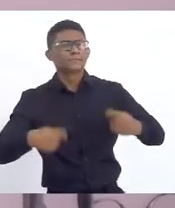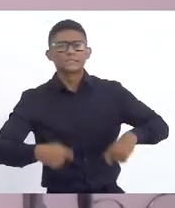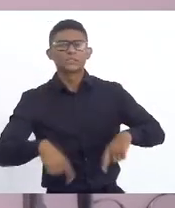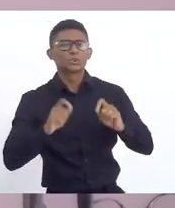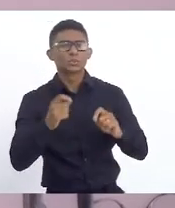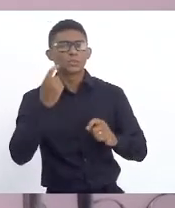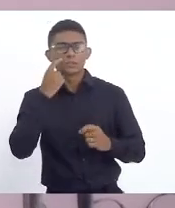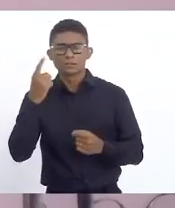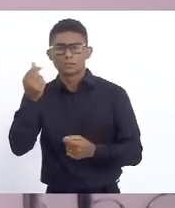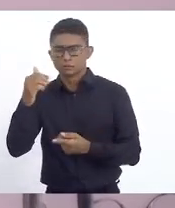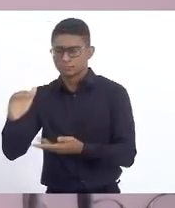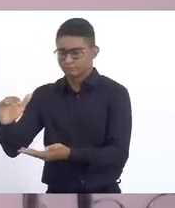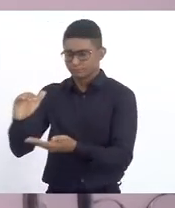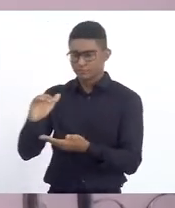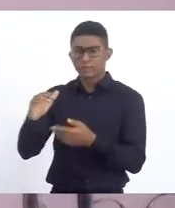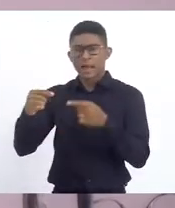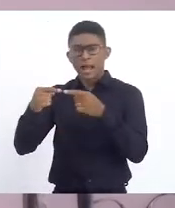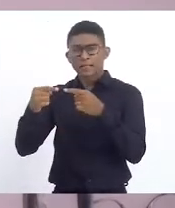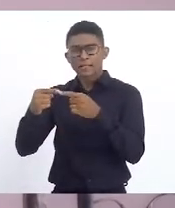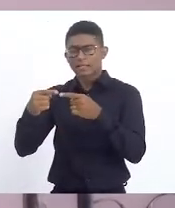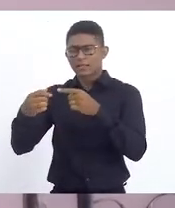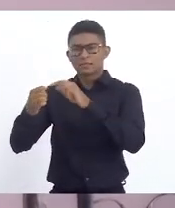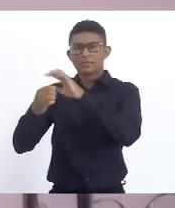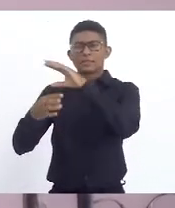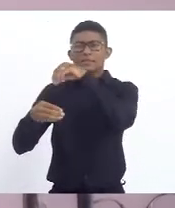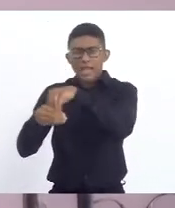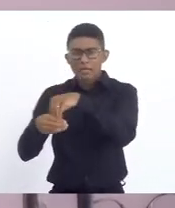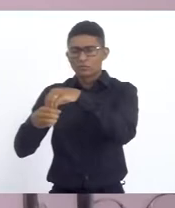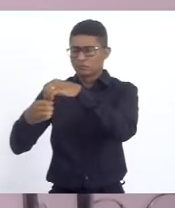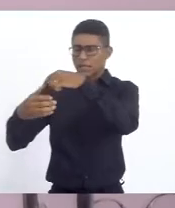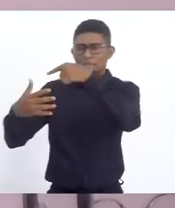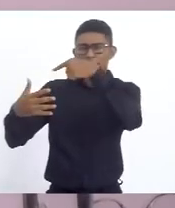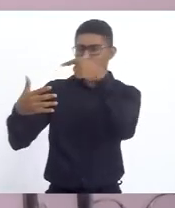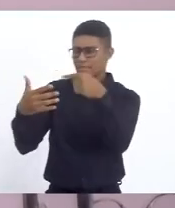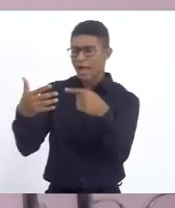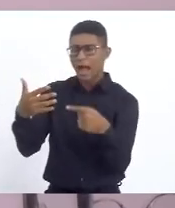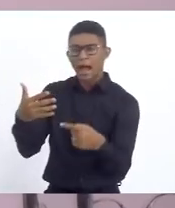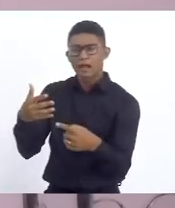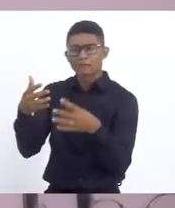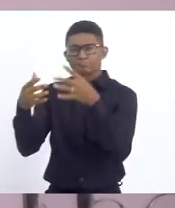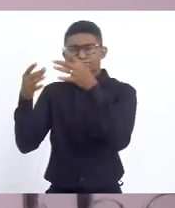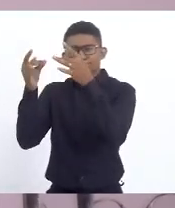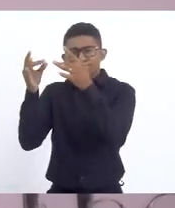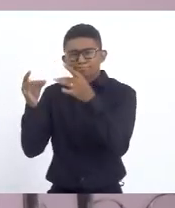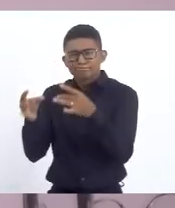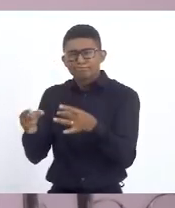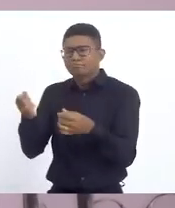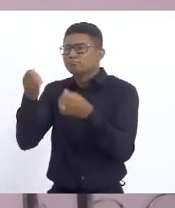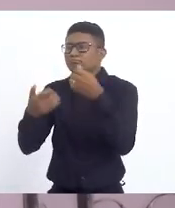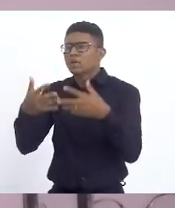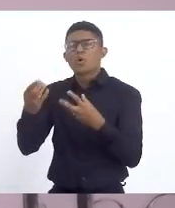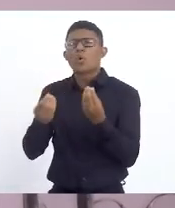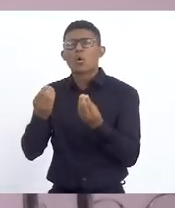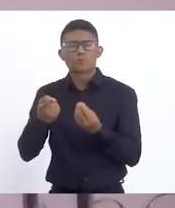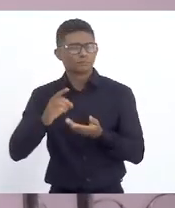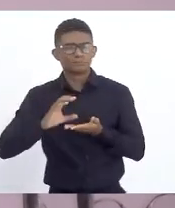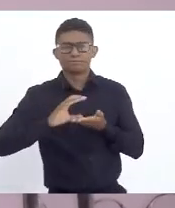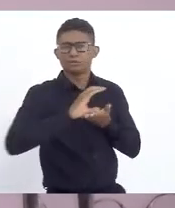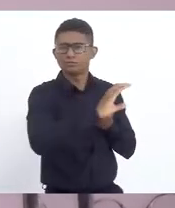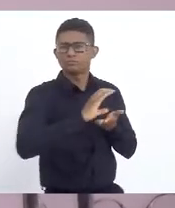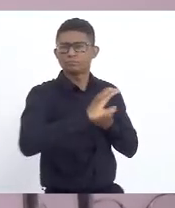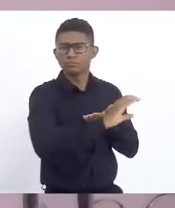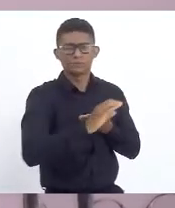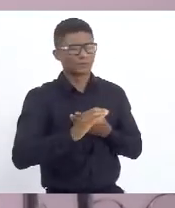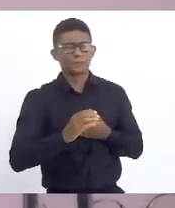saber o que em que. Onde? Todos os dois sistemas precisam de investimento. Quanto em cada setor e o que vai ser